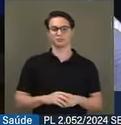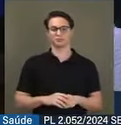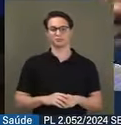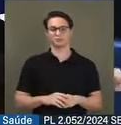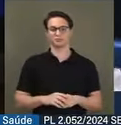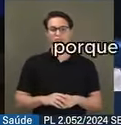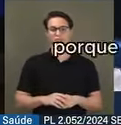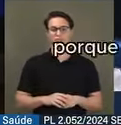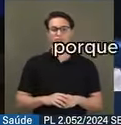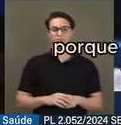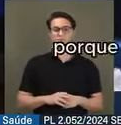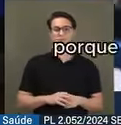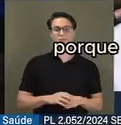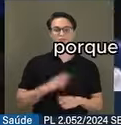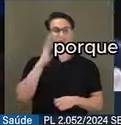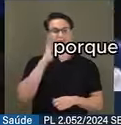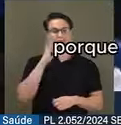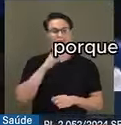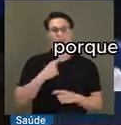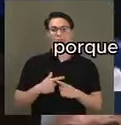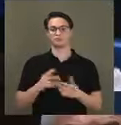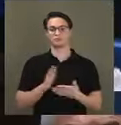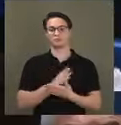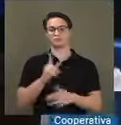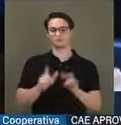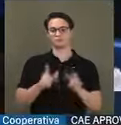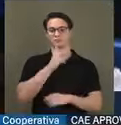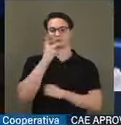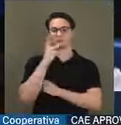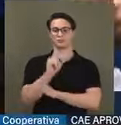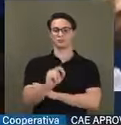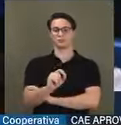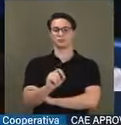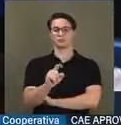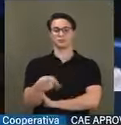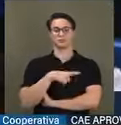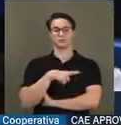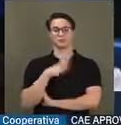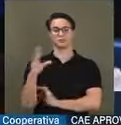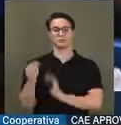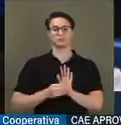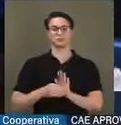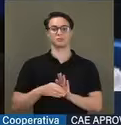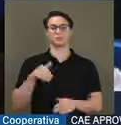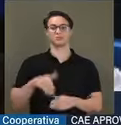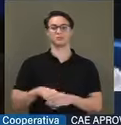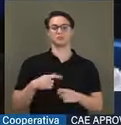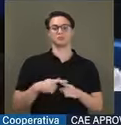E eu achei bacana porque colegas que ocuparam a tribuna e falaram aqui disseram uma coisa, olha, bote para votar porque eu vou orientar